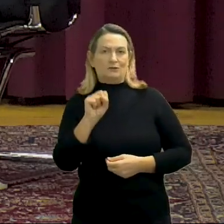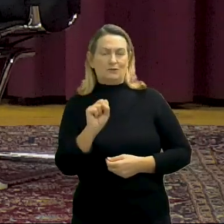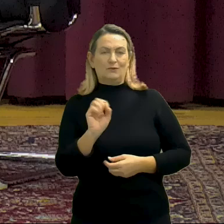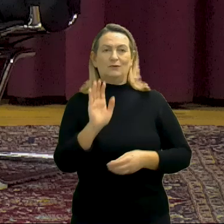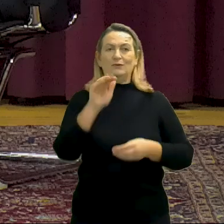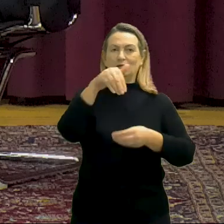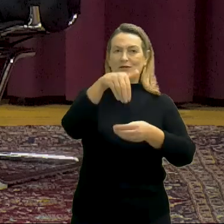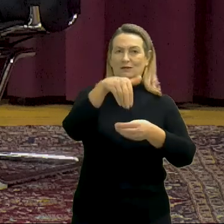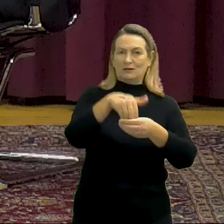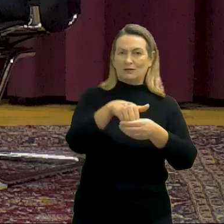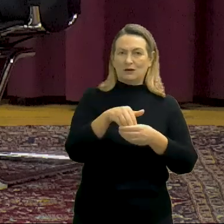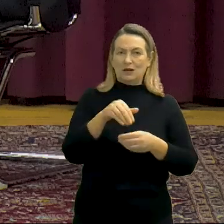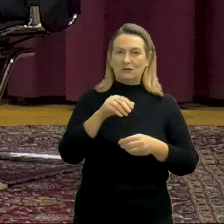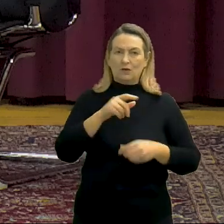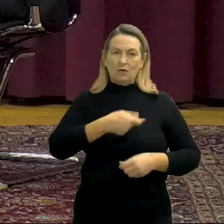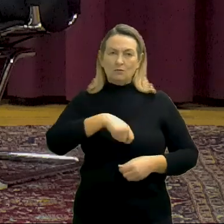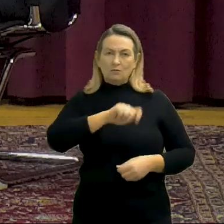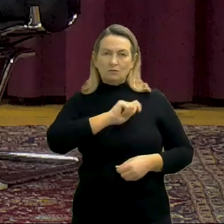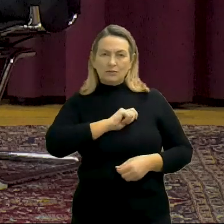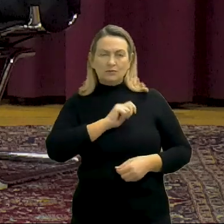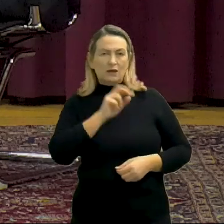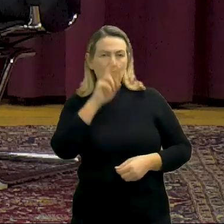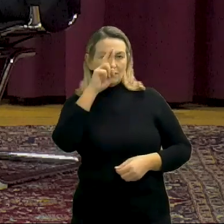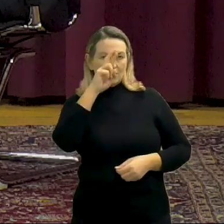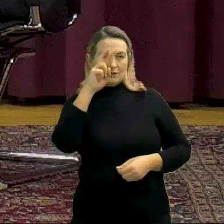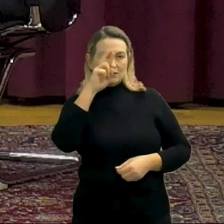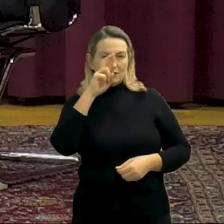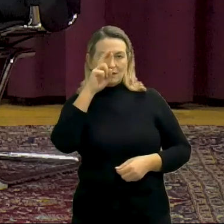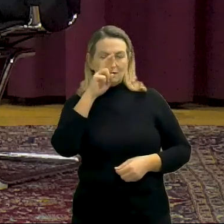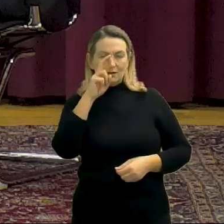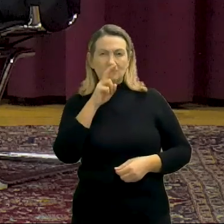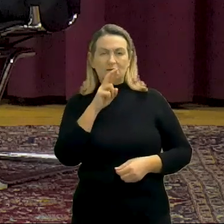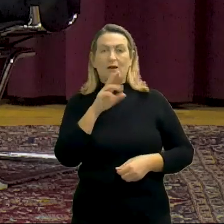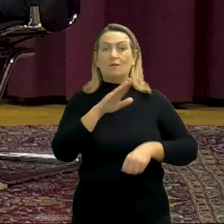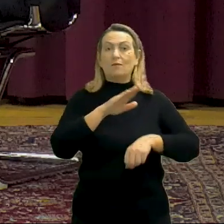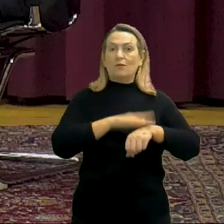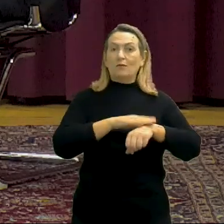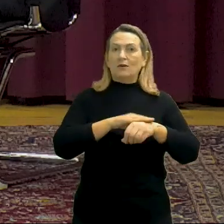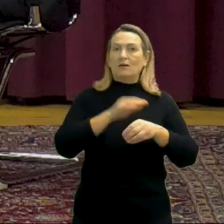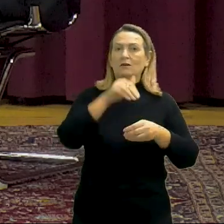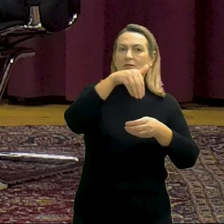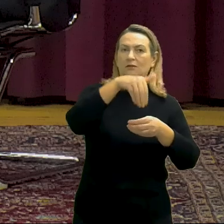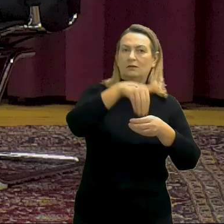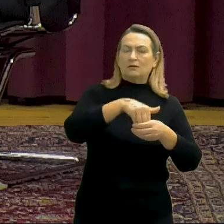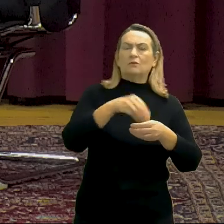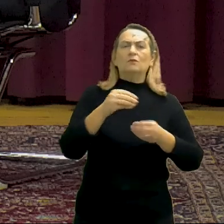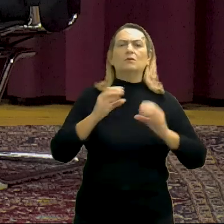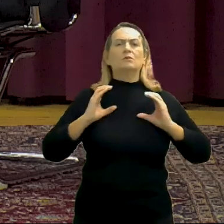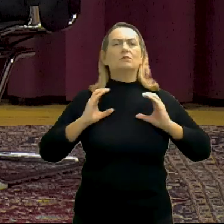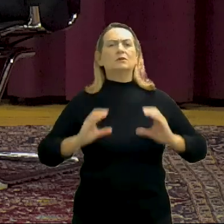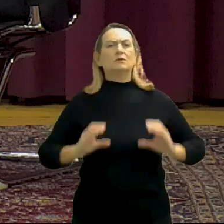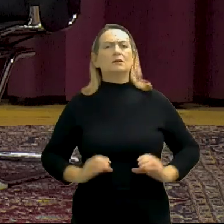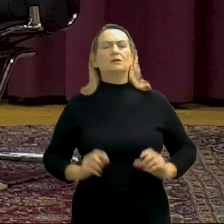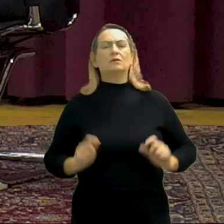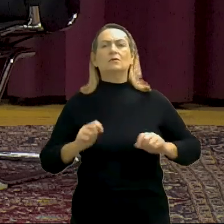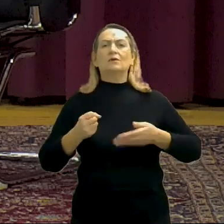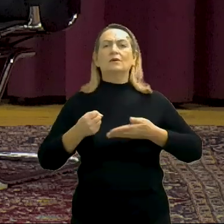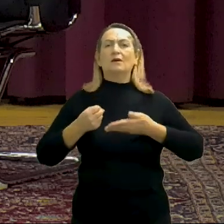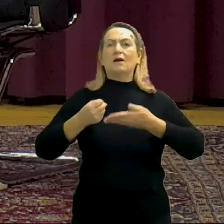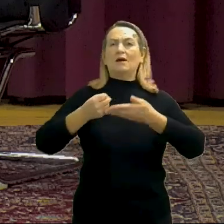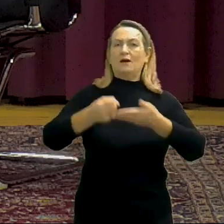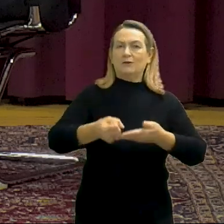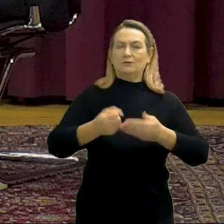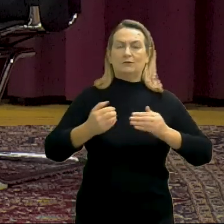fiscalização mesmo de uma de uma campanha eleitoral E como que o cidadão pode auxiliar o Ministério Público nessa fiscalização olha pra